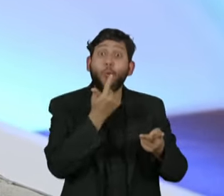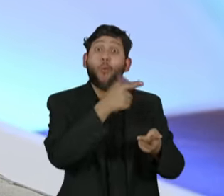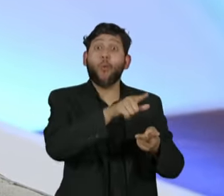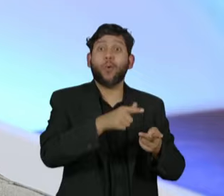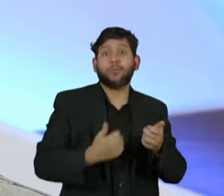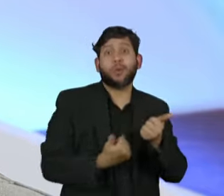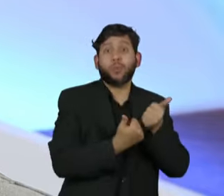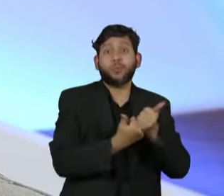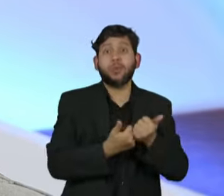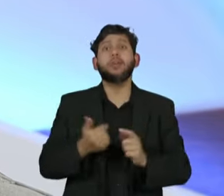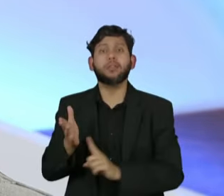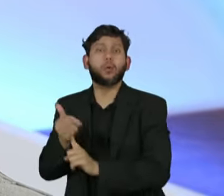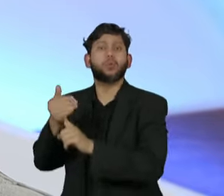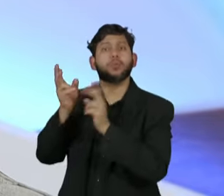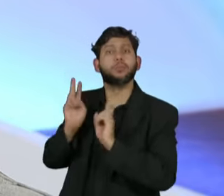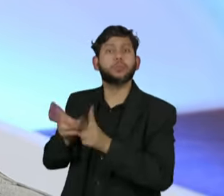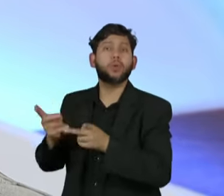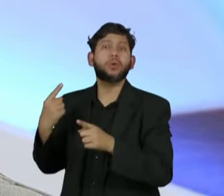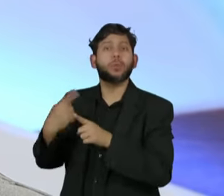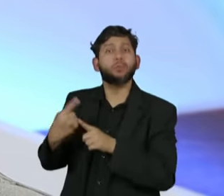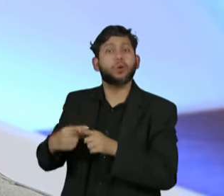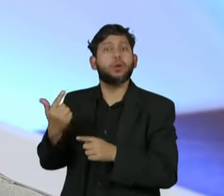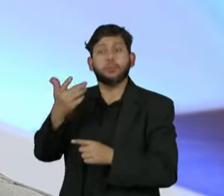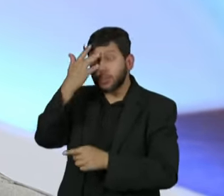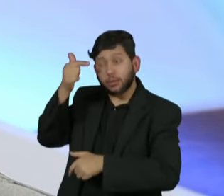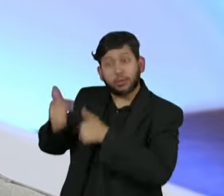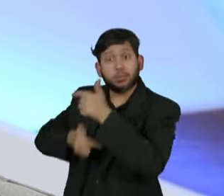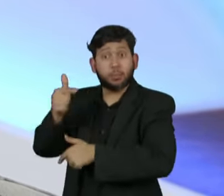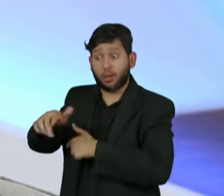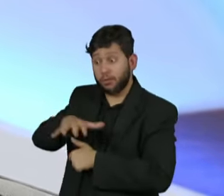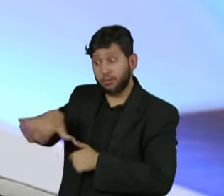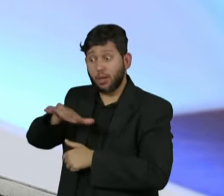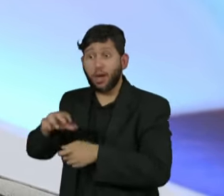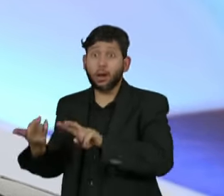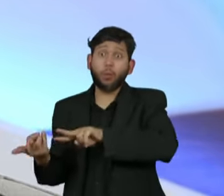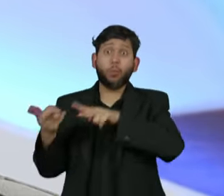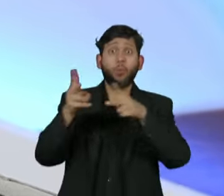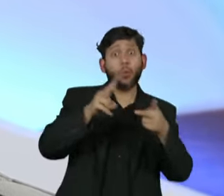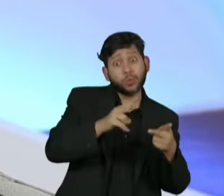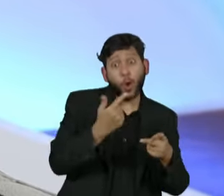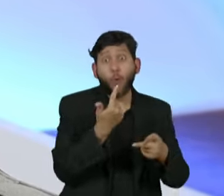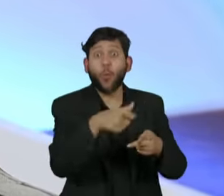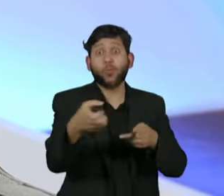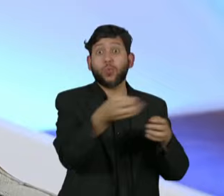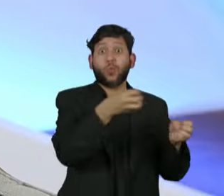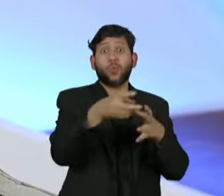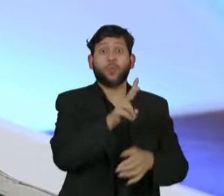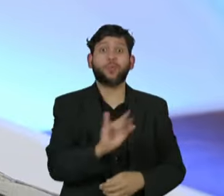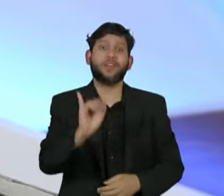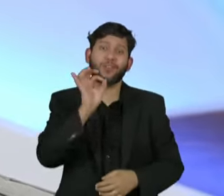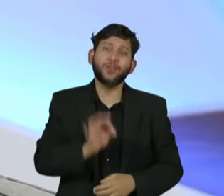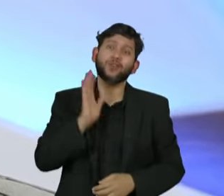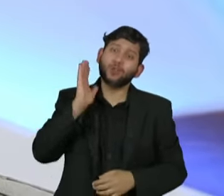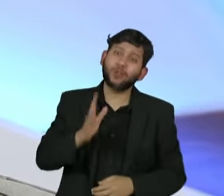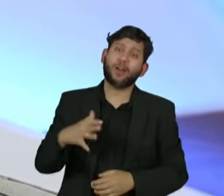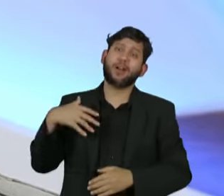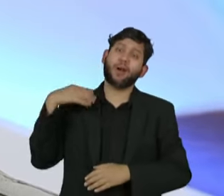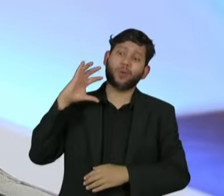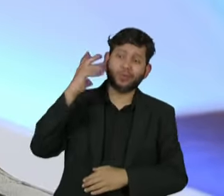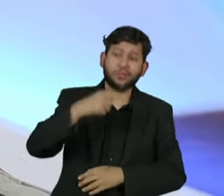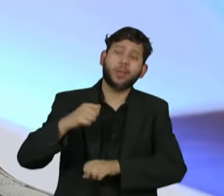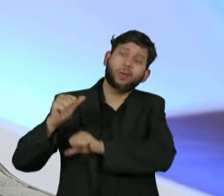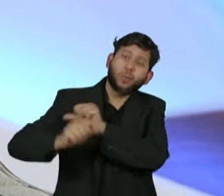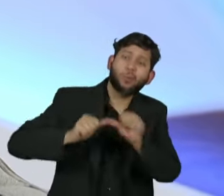transformaram num fator diferencial de produção no número muito grande de mercados já vem acontecendo como é que a gente tem